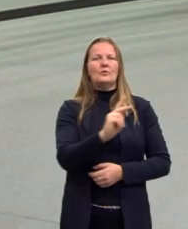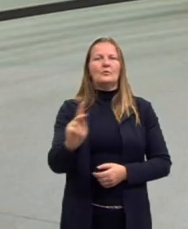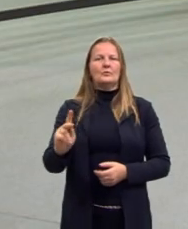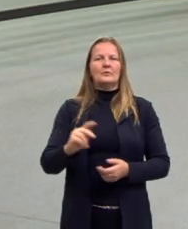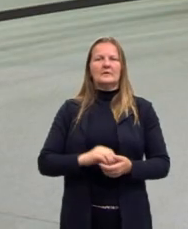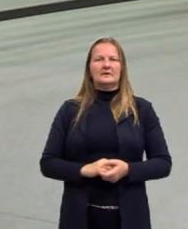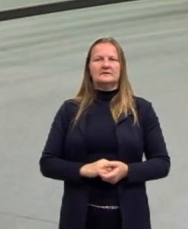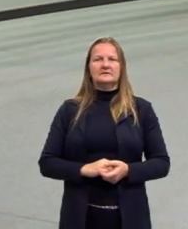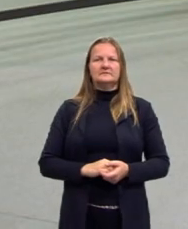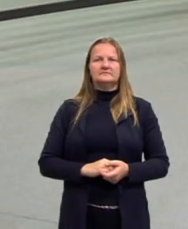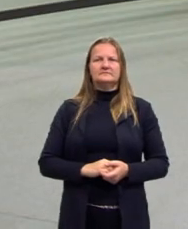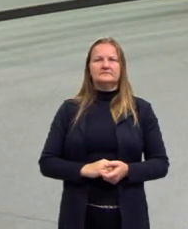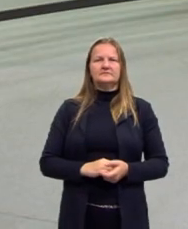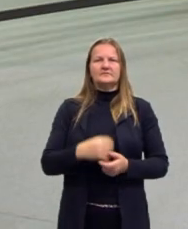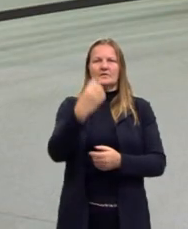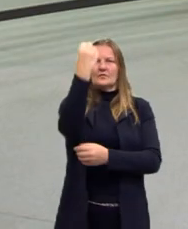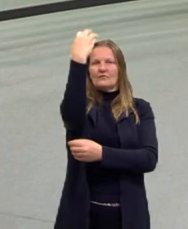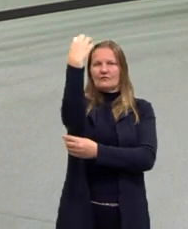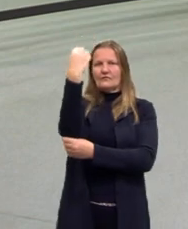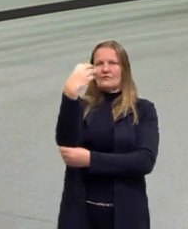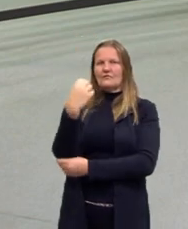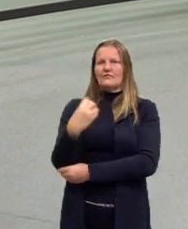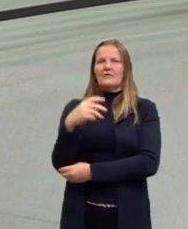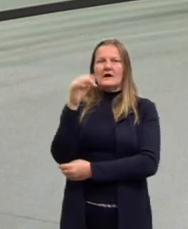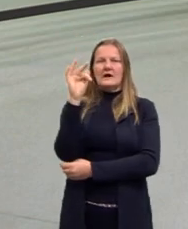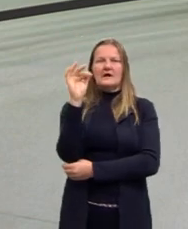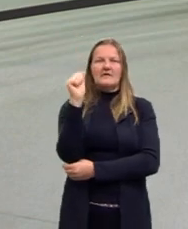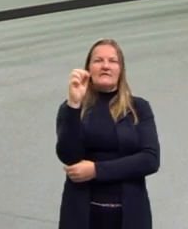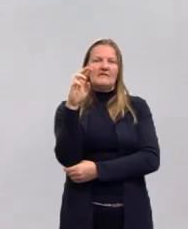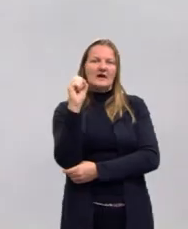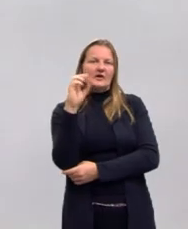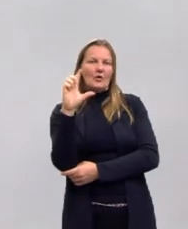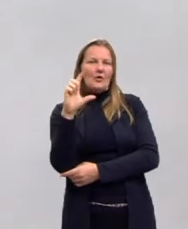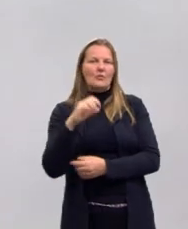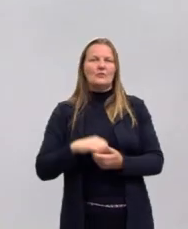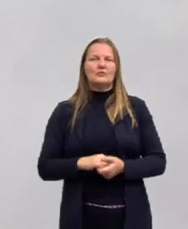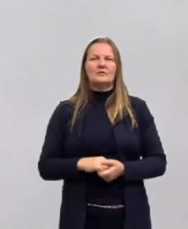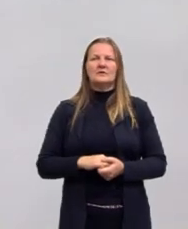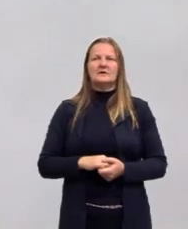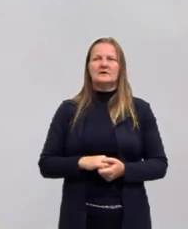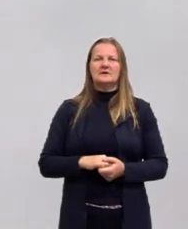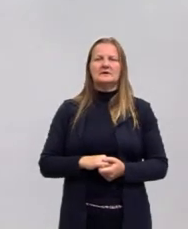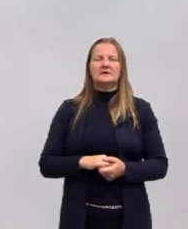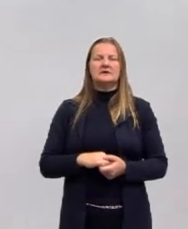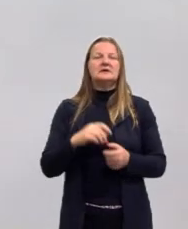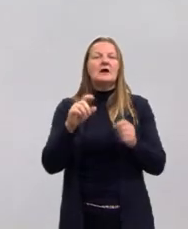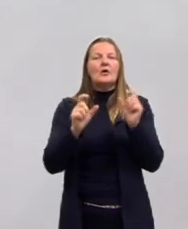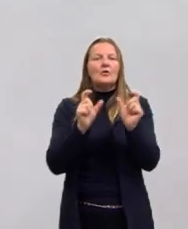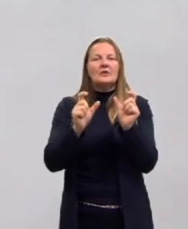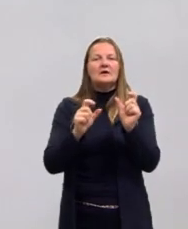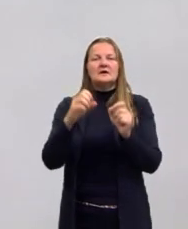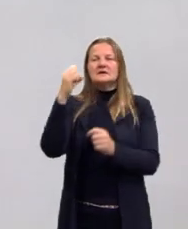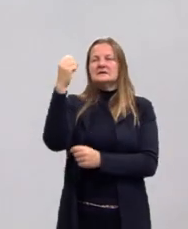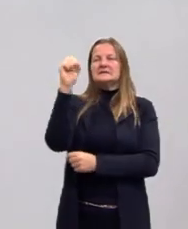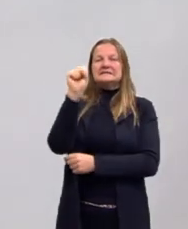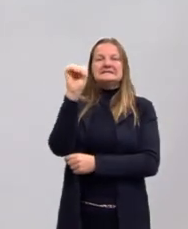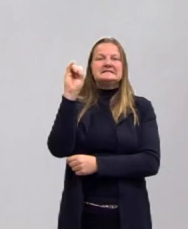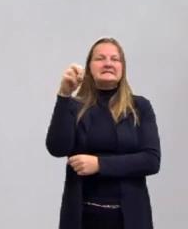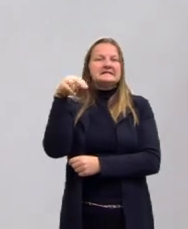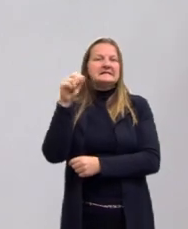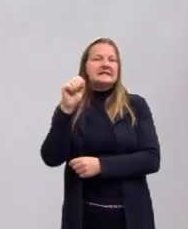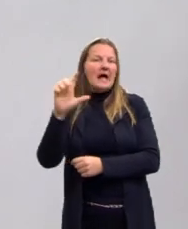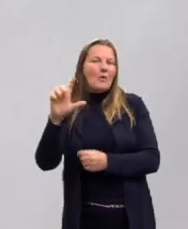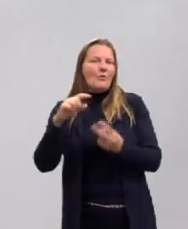o farol para nós é farol tem alguns lugares chamam de sinal né